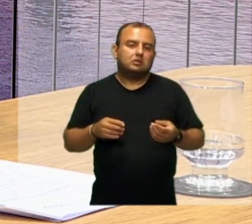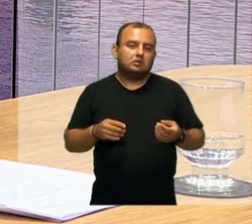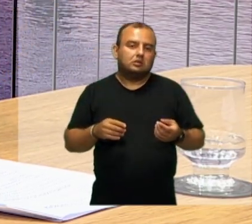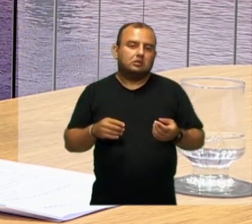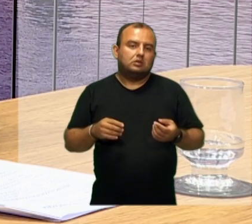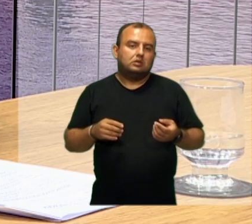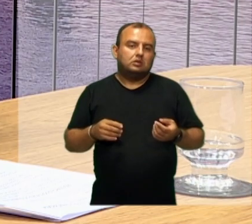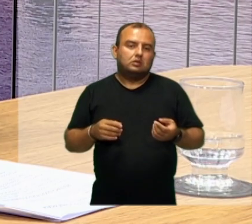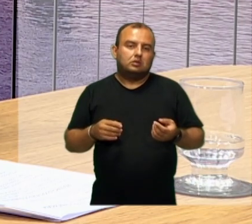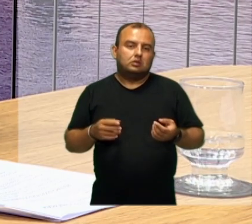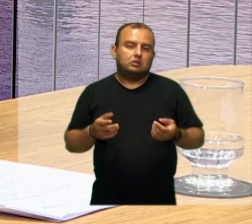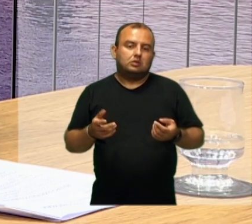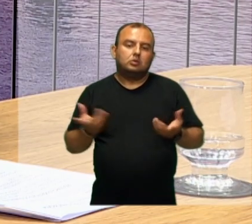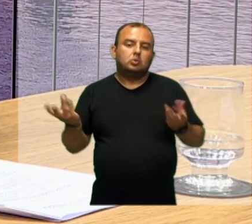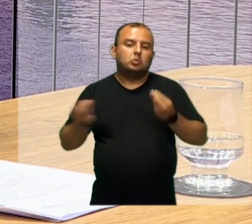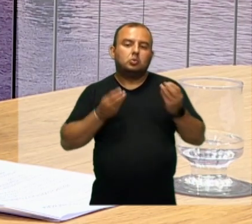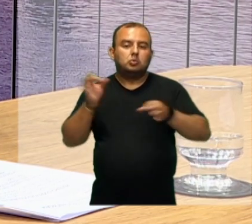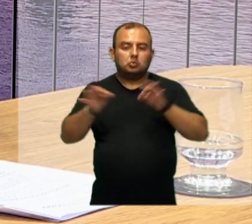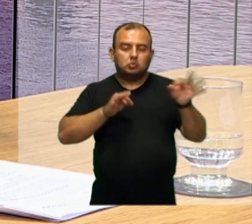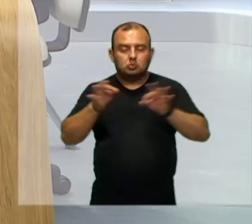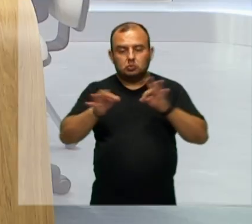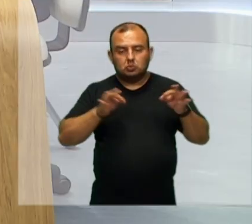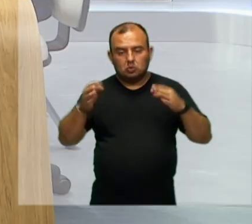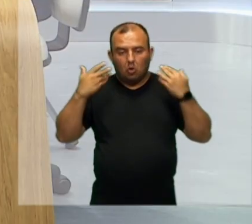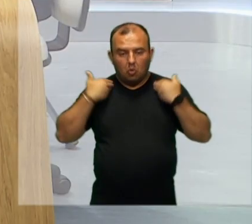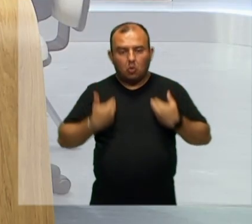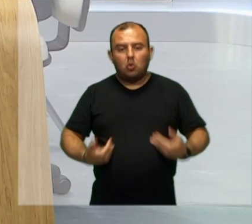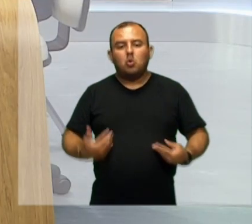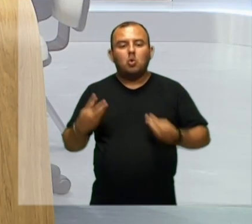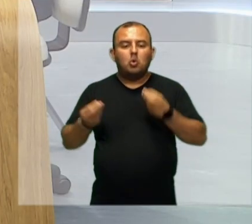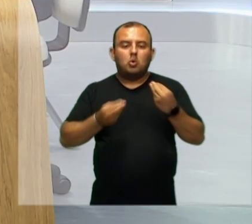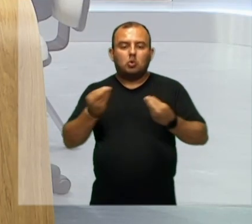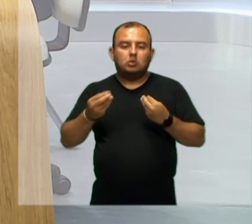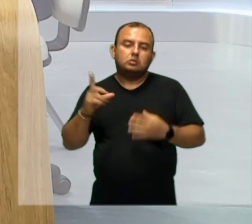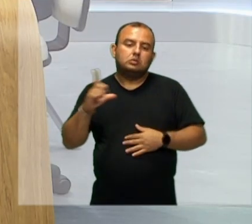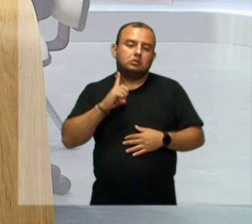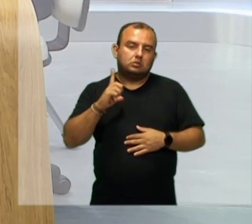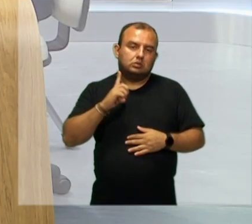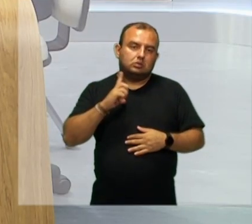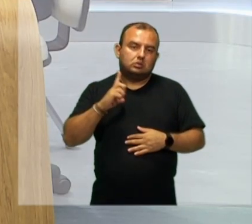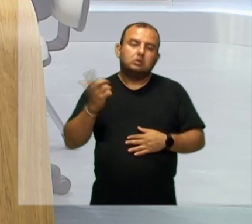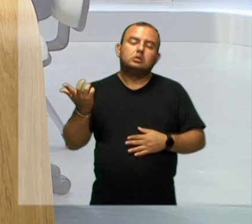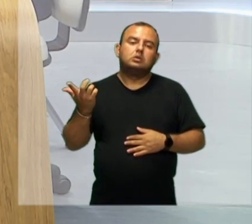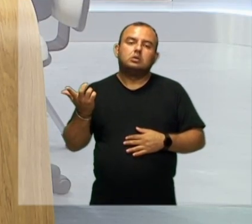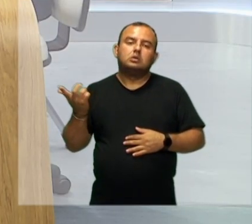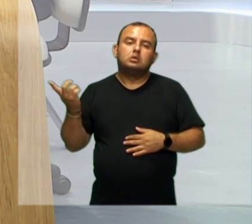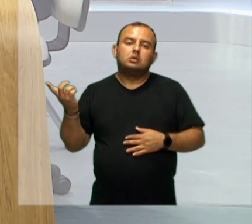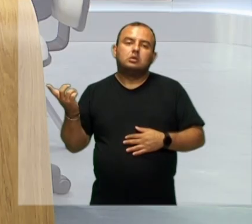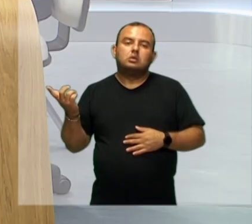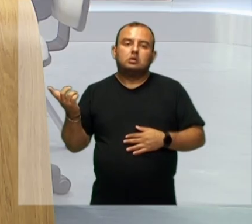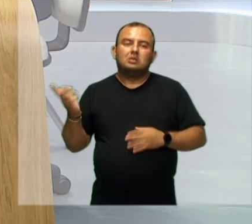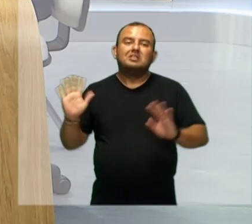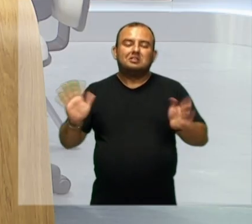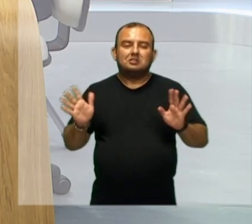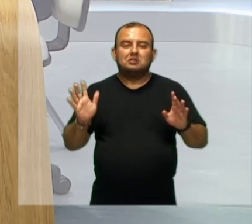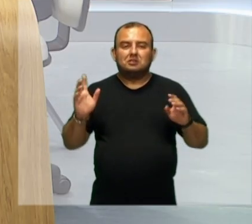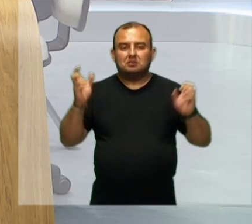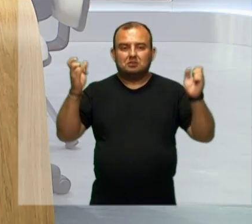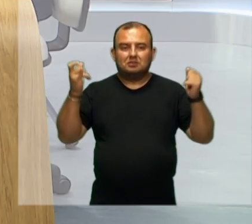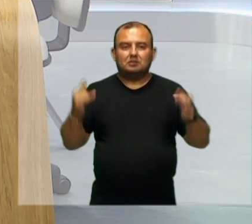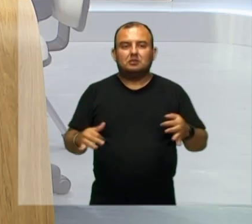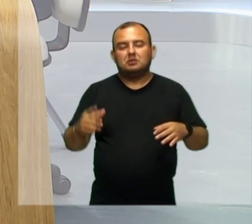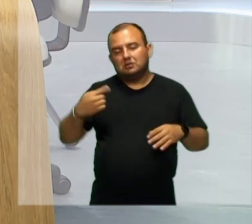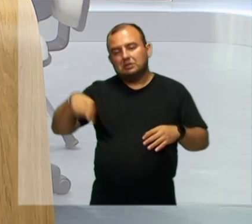como é que se dá a tua preparação física, digamos assim? Eu tenho uma... a gente acho que até falava